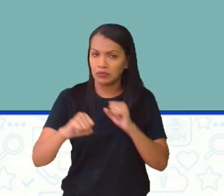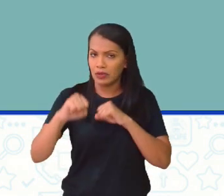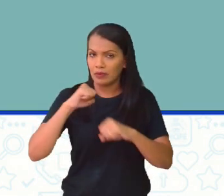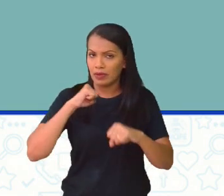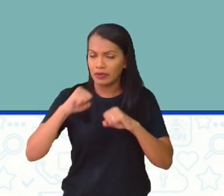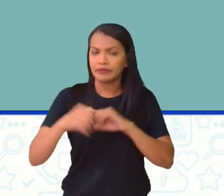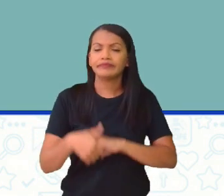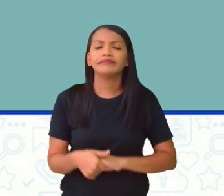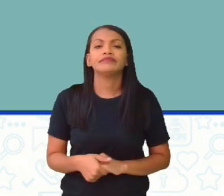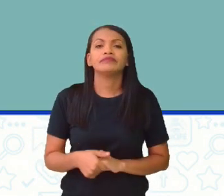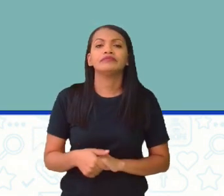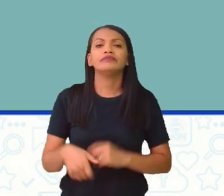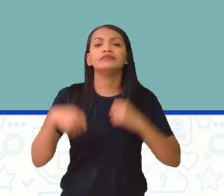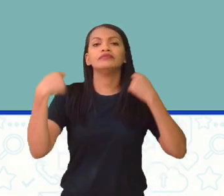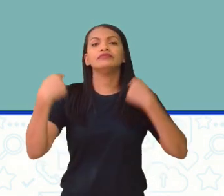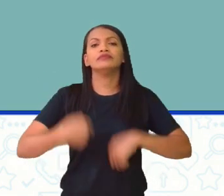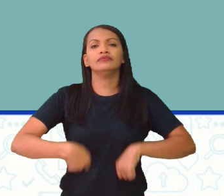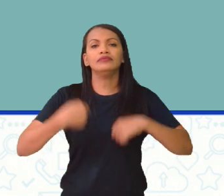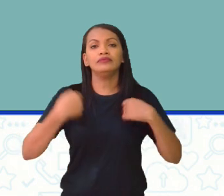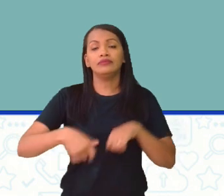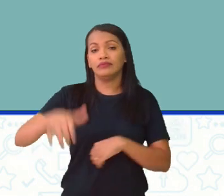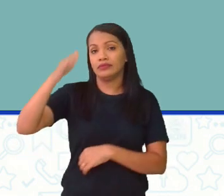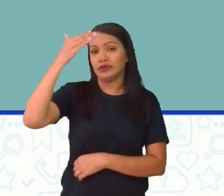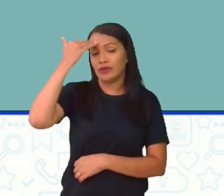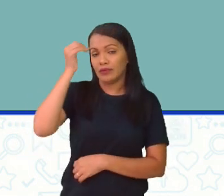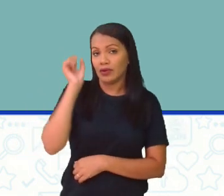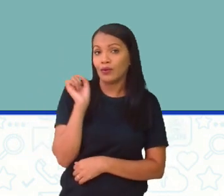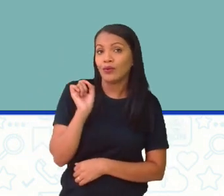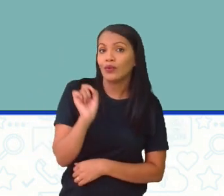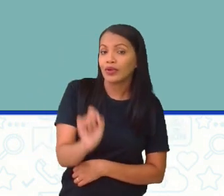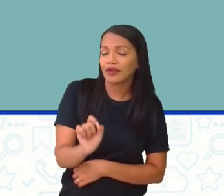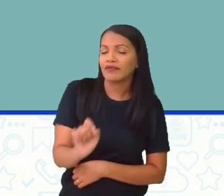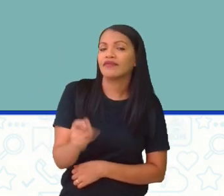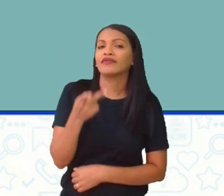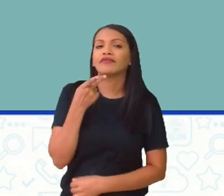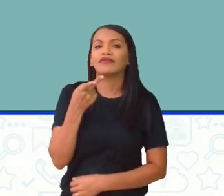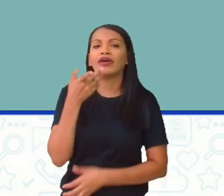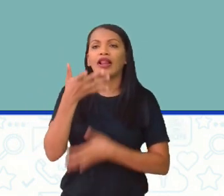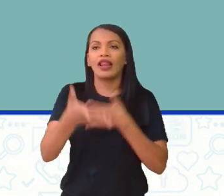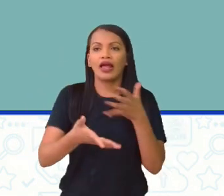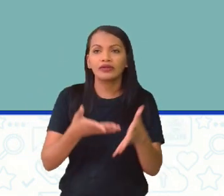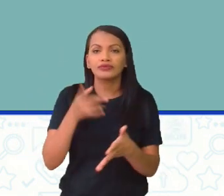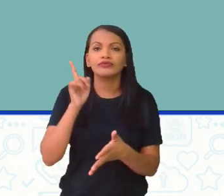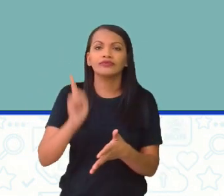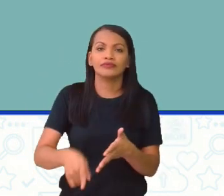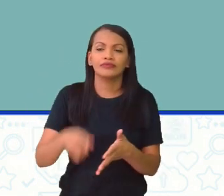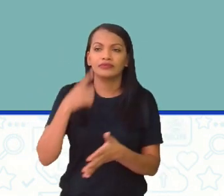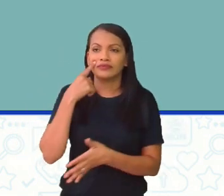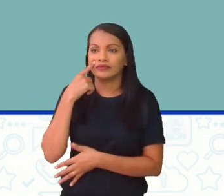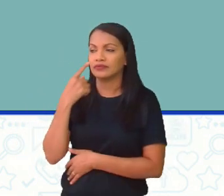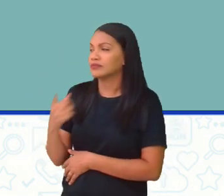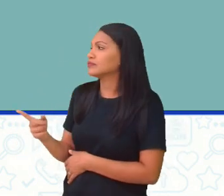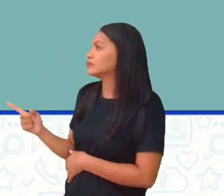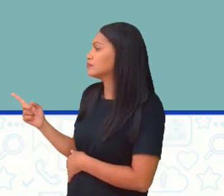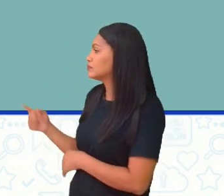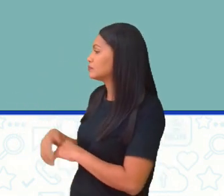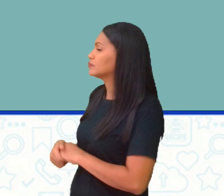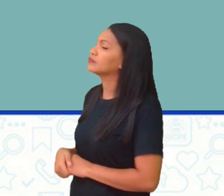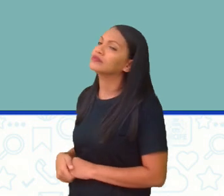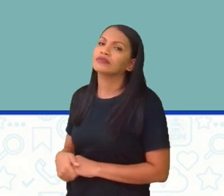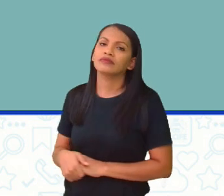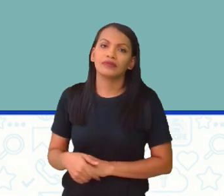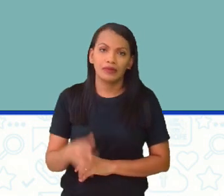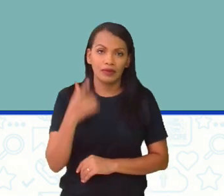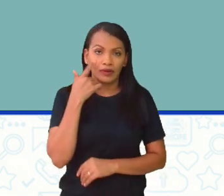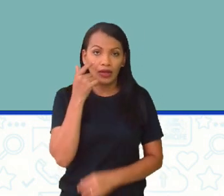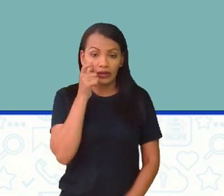Precisamos saber o que vai ser dito, não é? Faltou aí o verbo ser, não é? É bem interessante